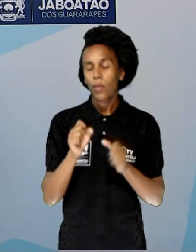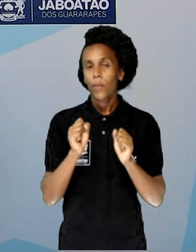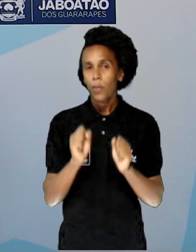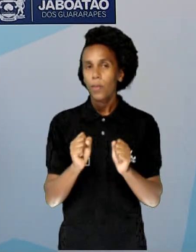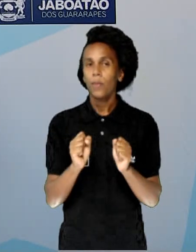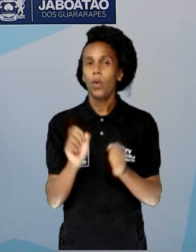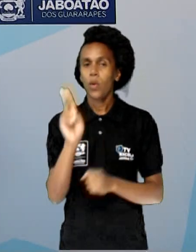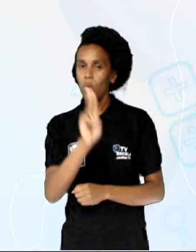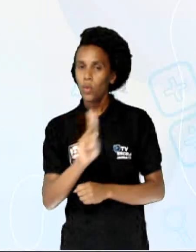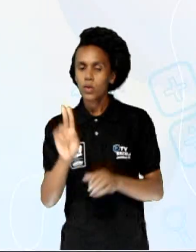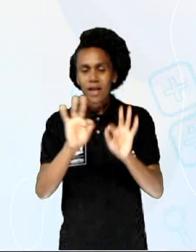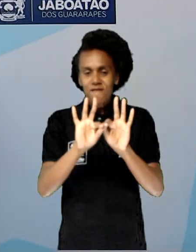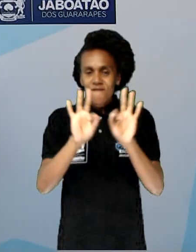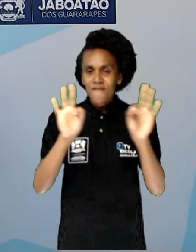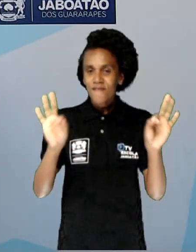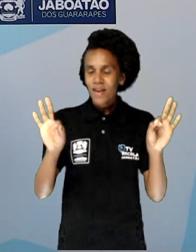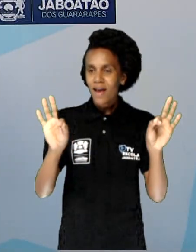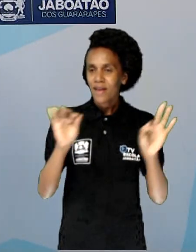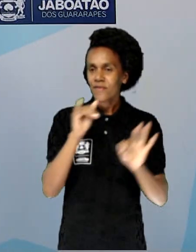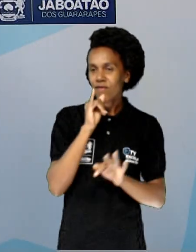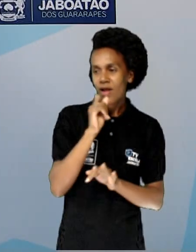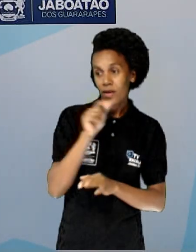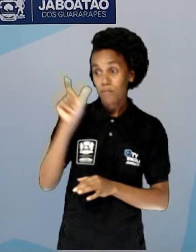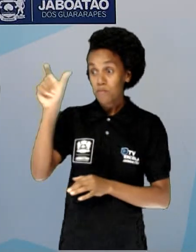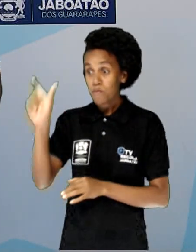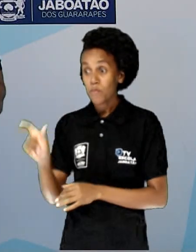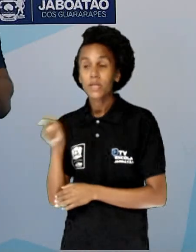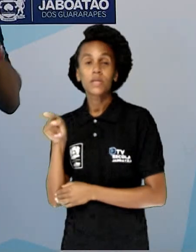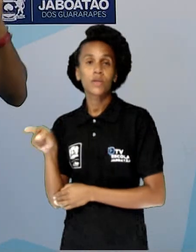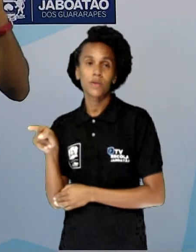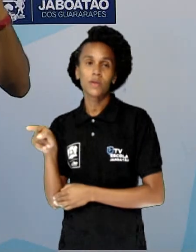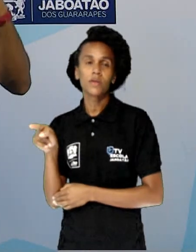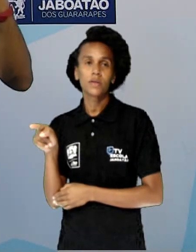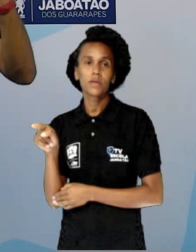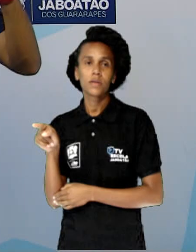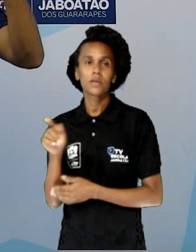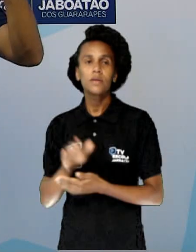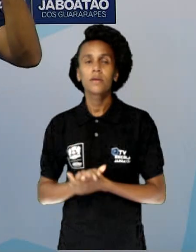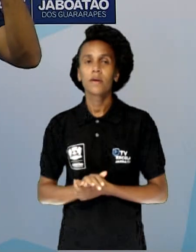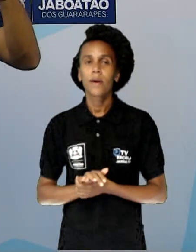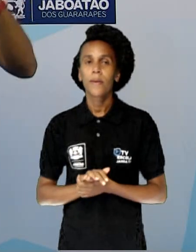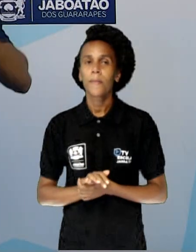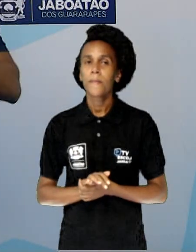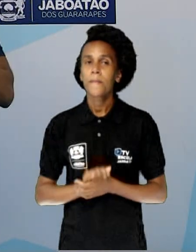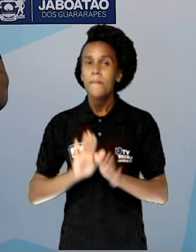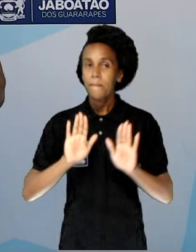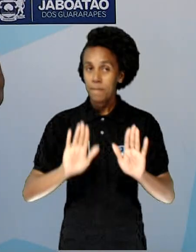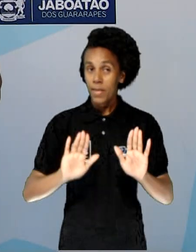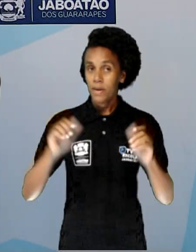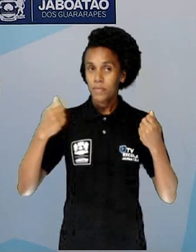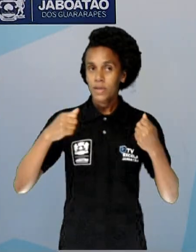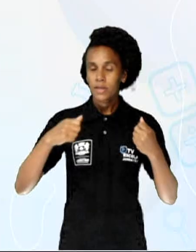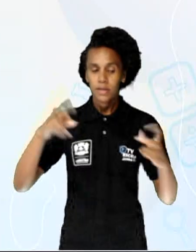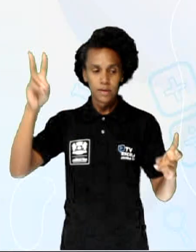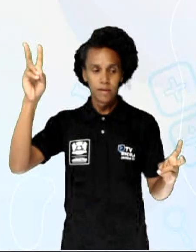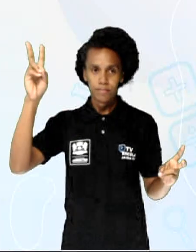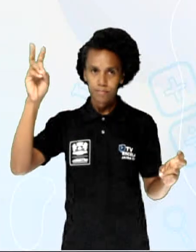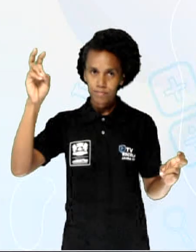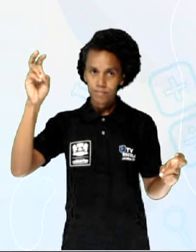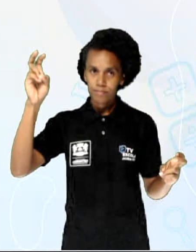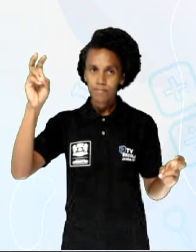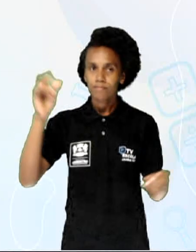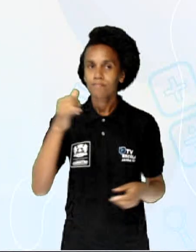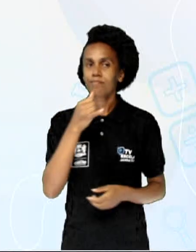pessoa, tá? Aí quando a gente vai colocar frases da própria pessoa, a gente coloca abre aspas. Por exemplo, a vida é